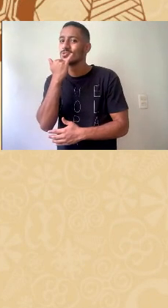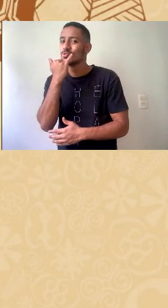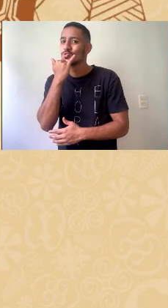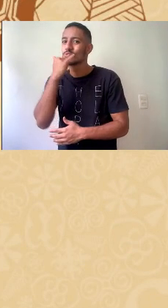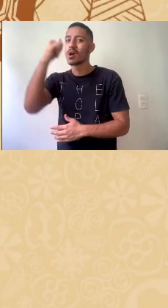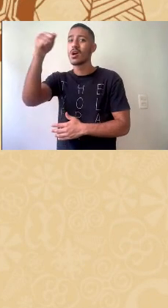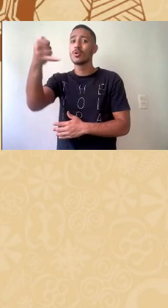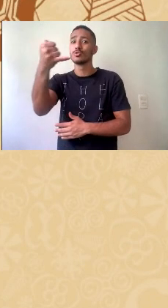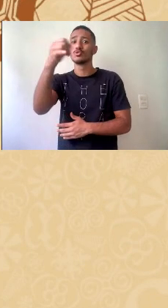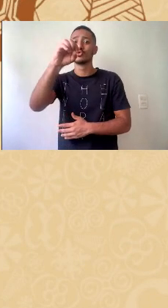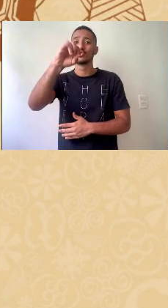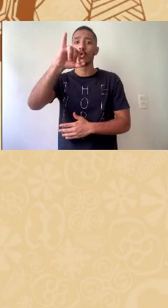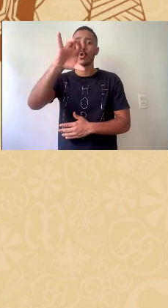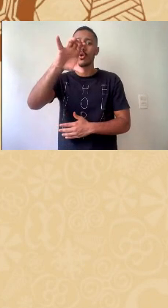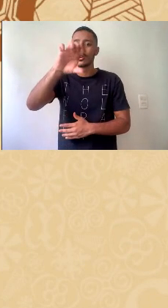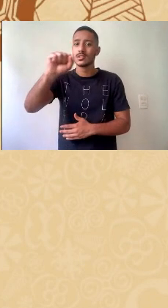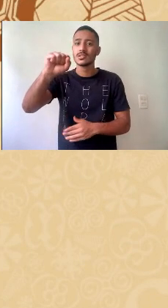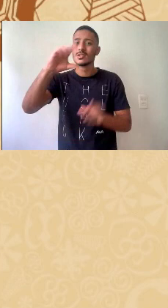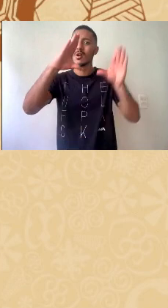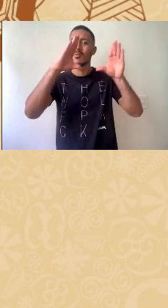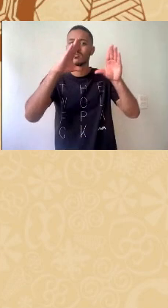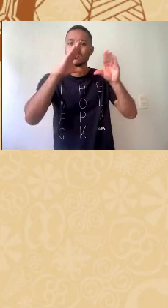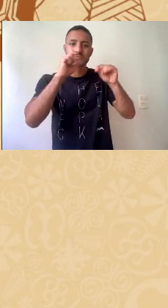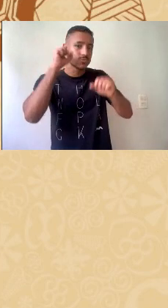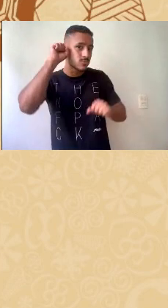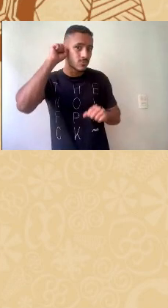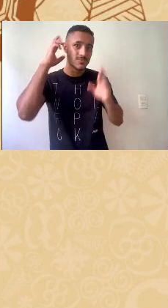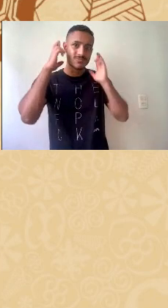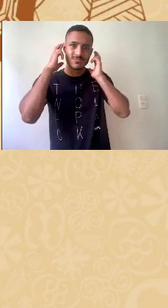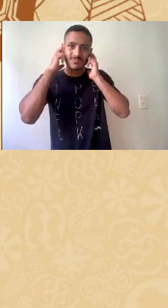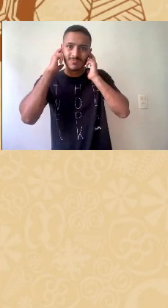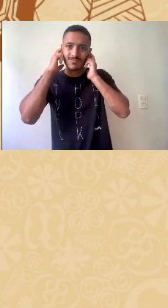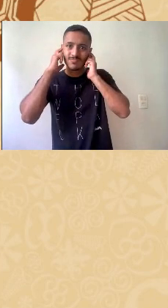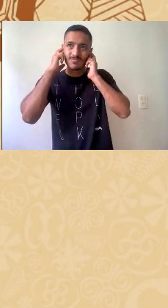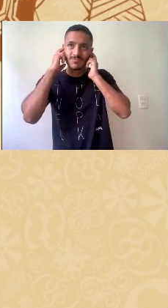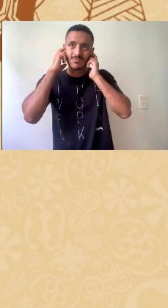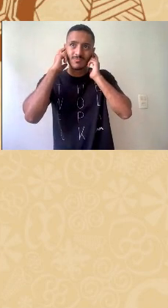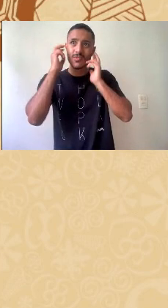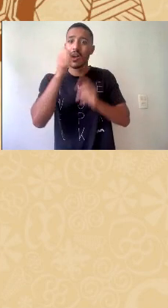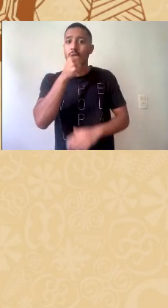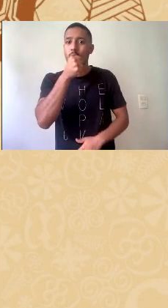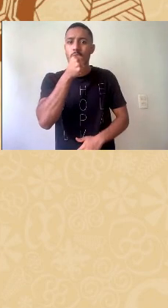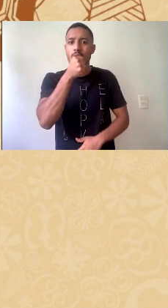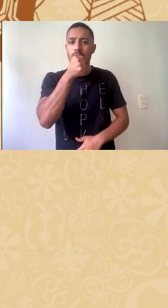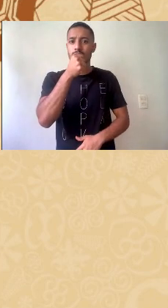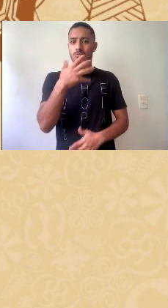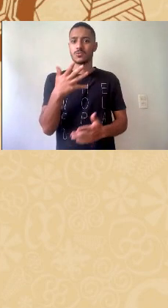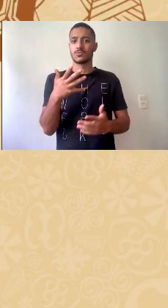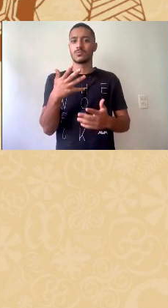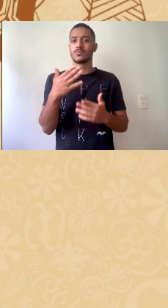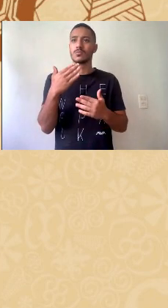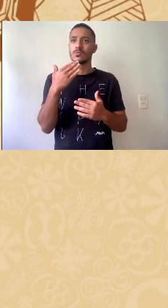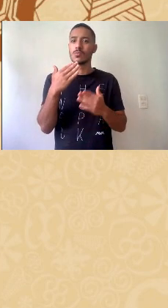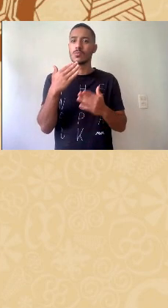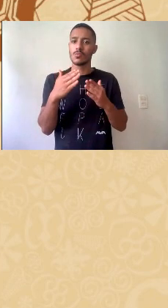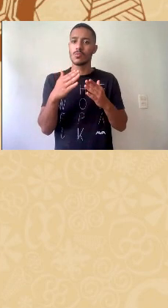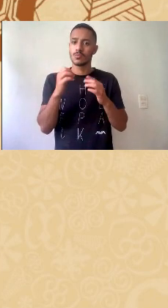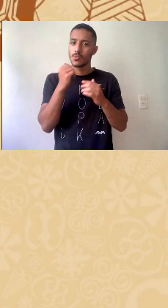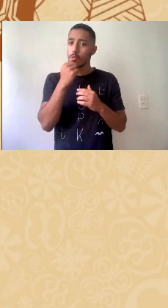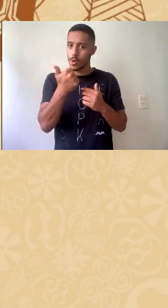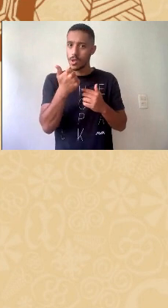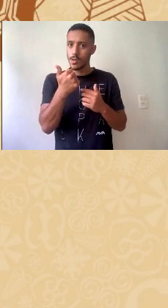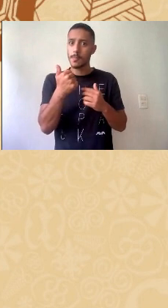Joyce, por favor, fecha o seu áudio. Acho que ela já fechou. E agora? Vamos aos